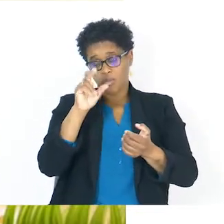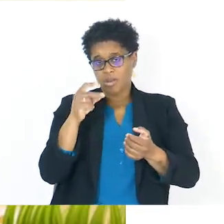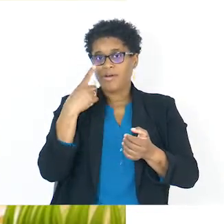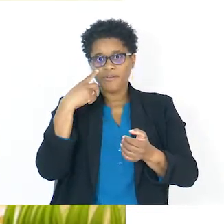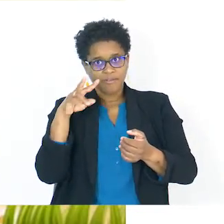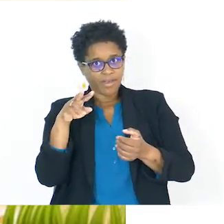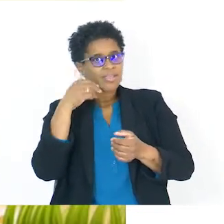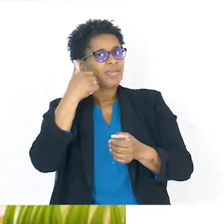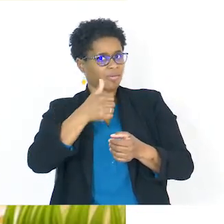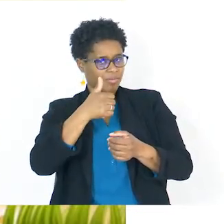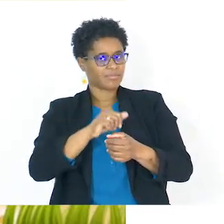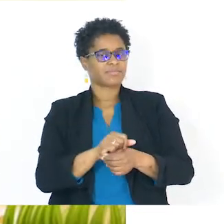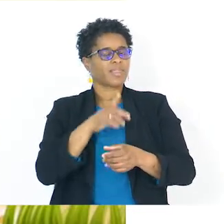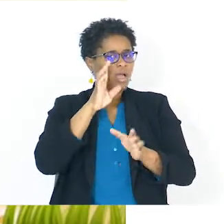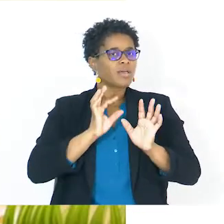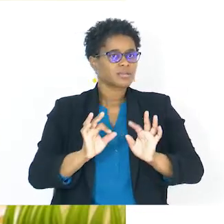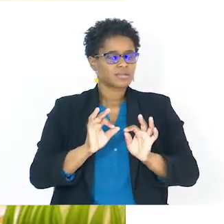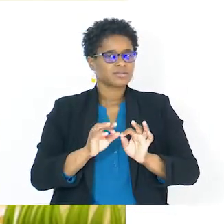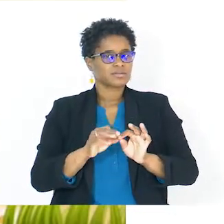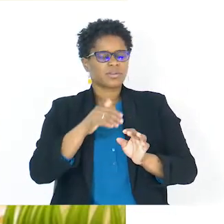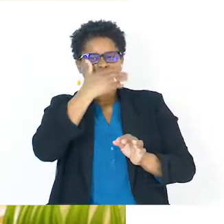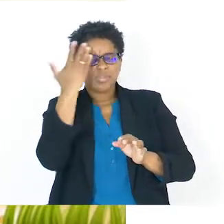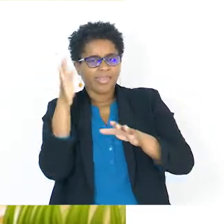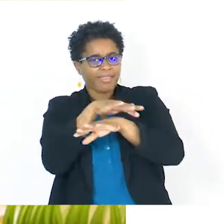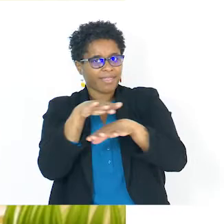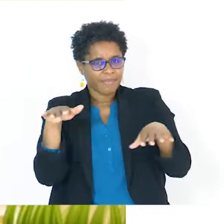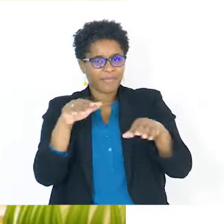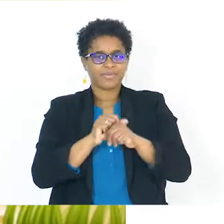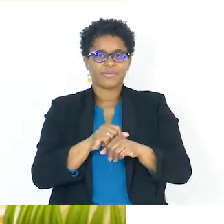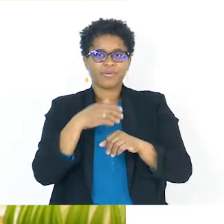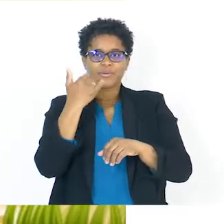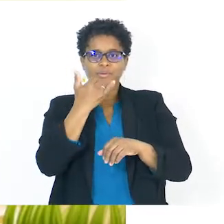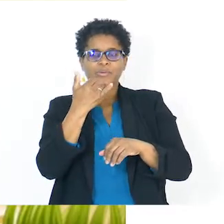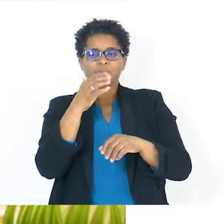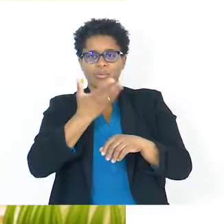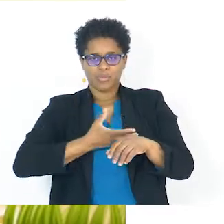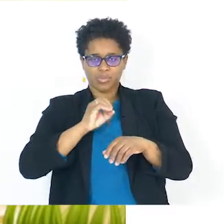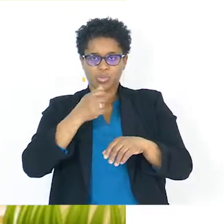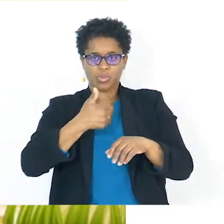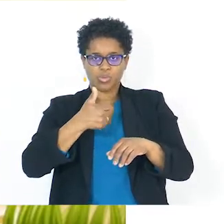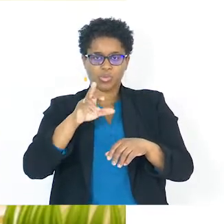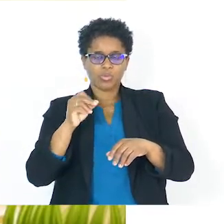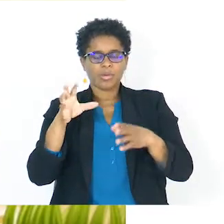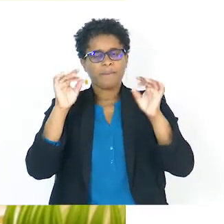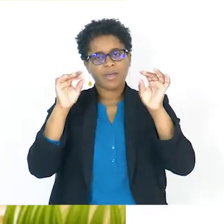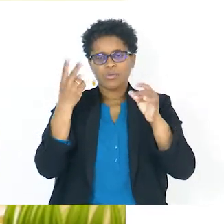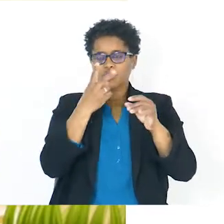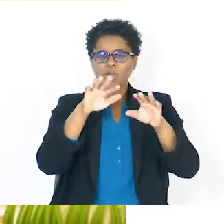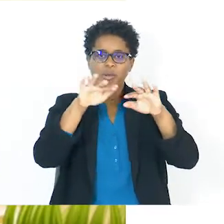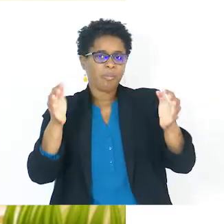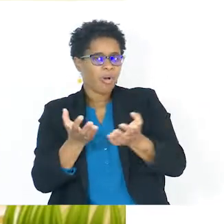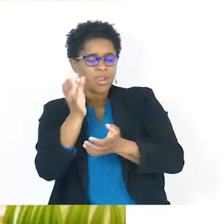Olha que legal! Assim, o dia terminou com o Dobro brincando com as suas duas